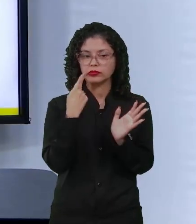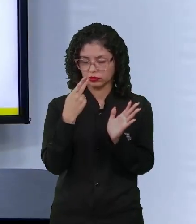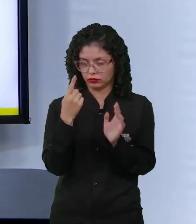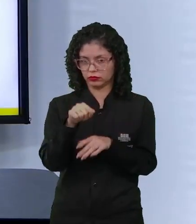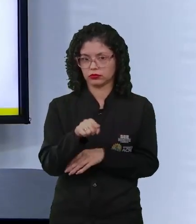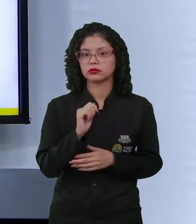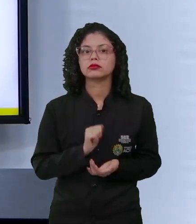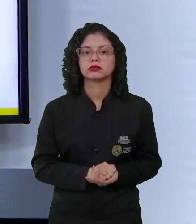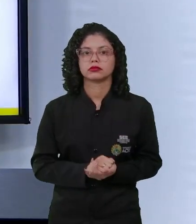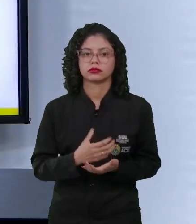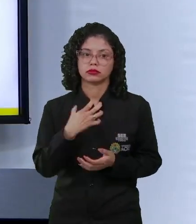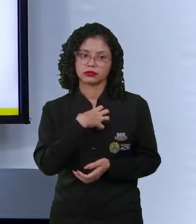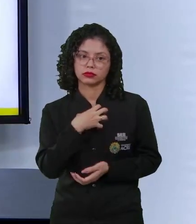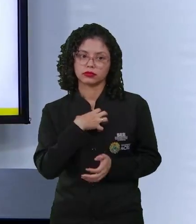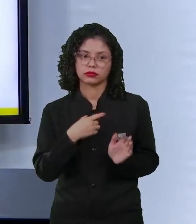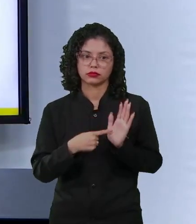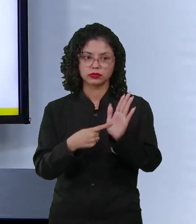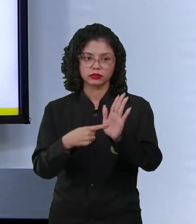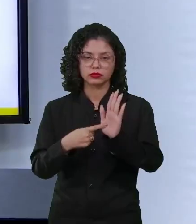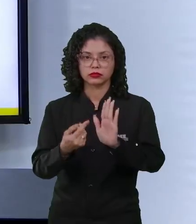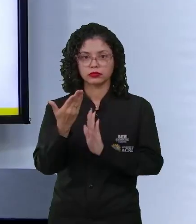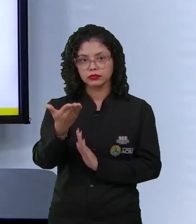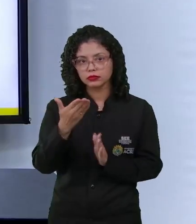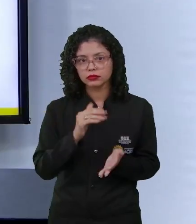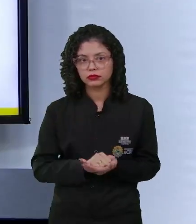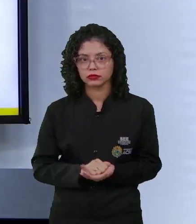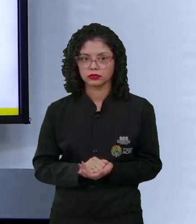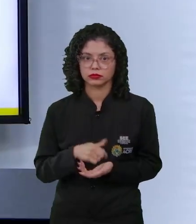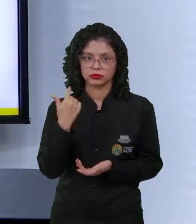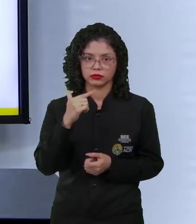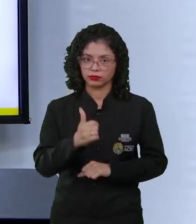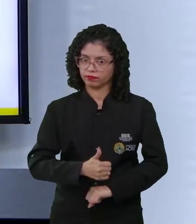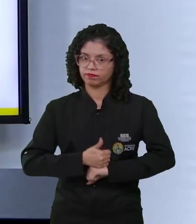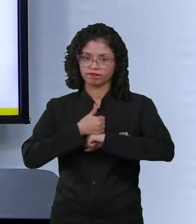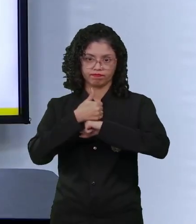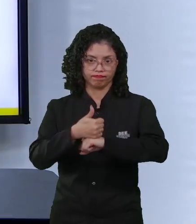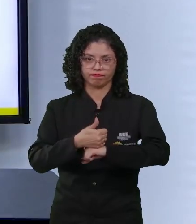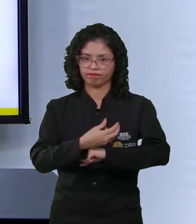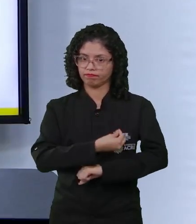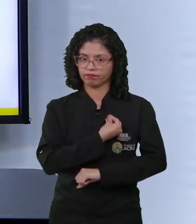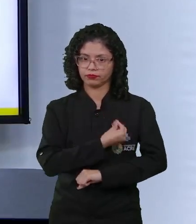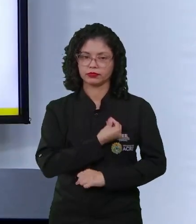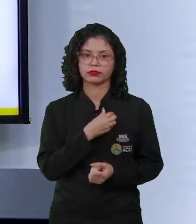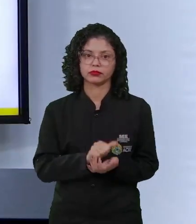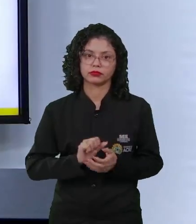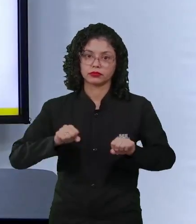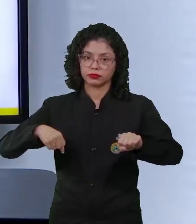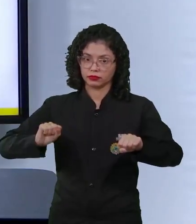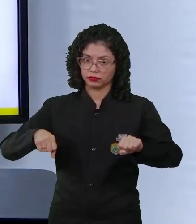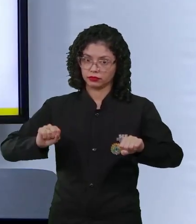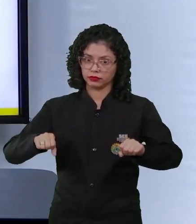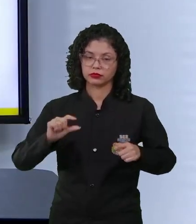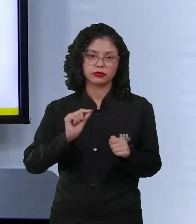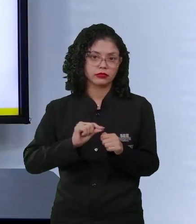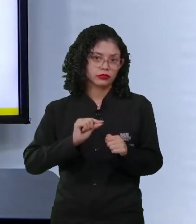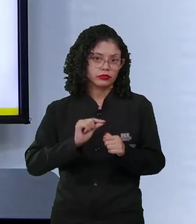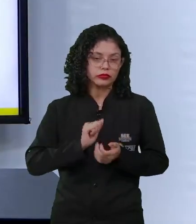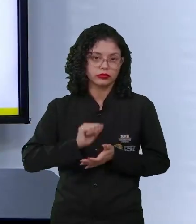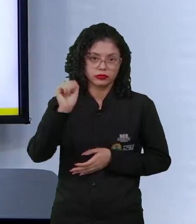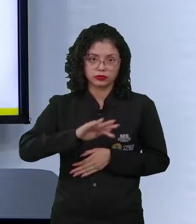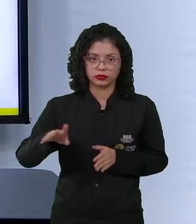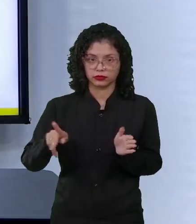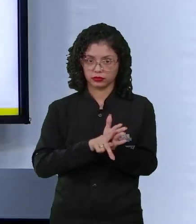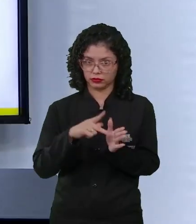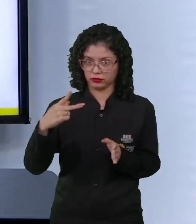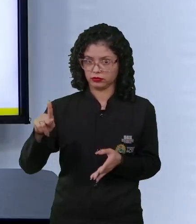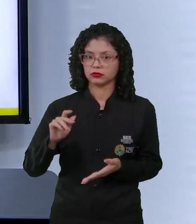falando isso aqui. É no sentido de mostrar para vocês que eles não vão ter qualidade de vida. A moto que ele utiliza para fazer a entrega geralmente é